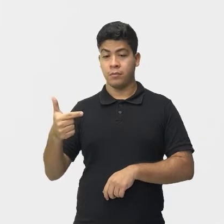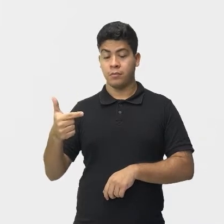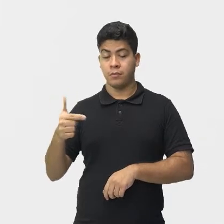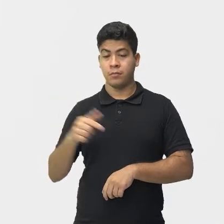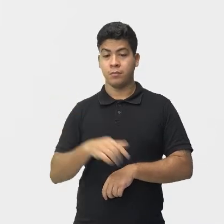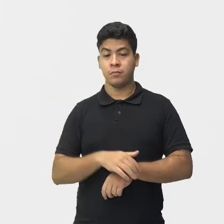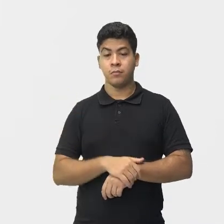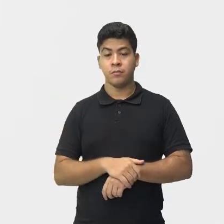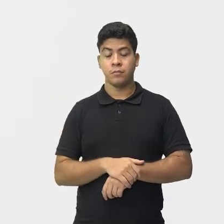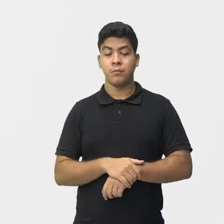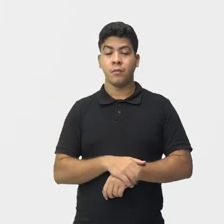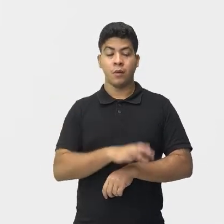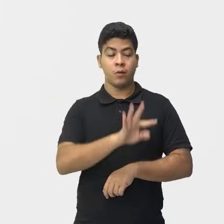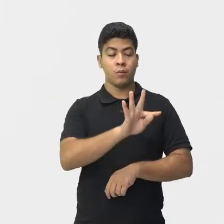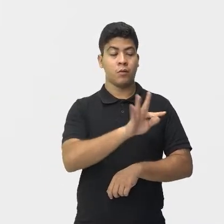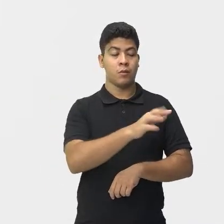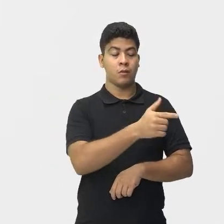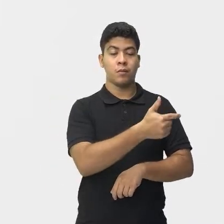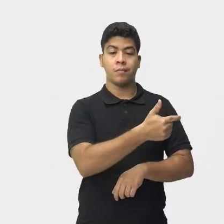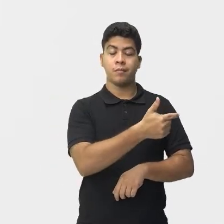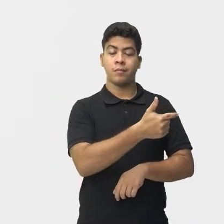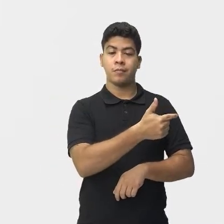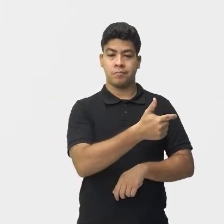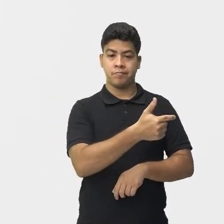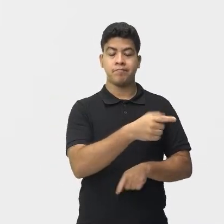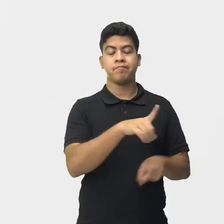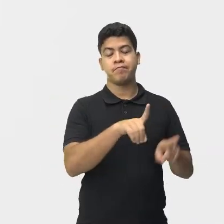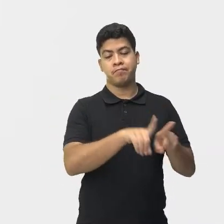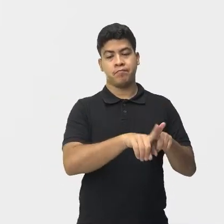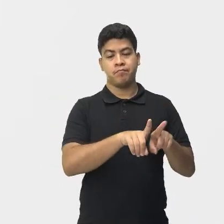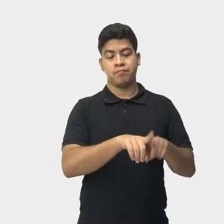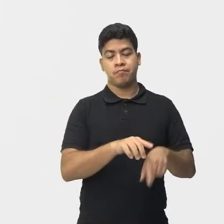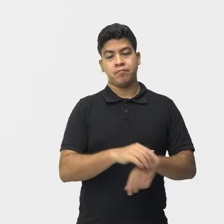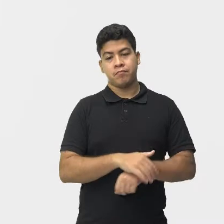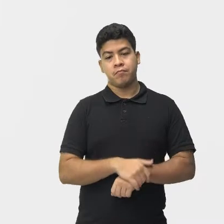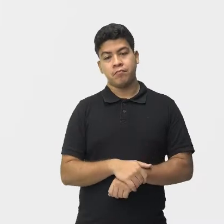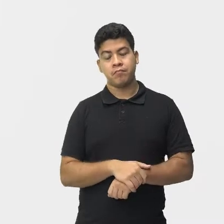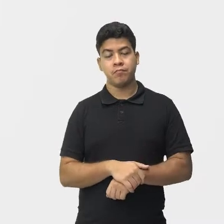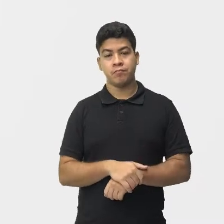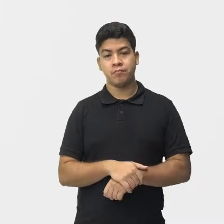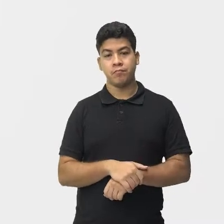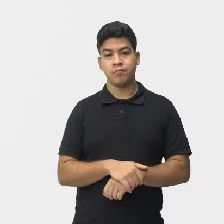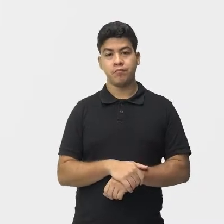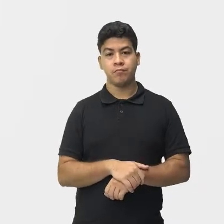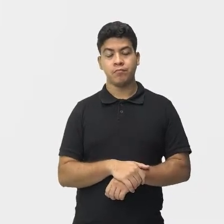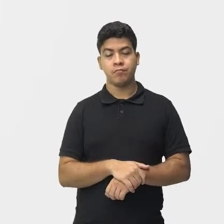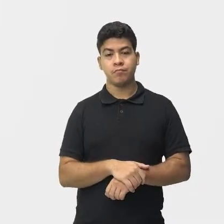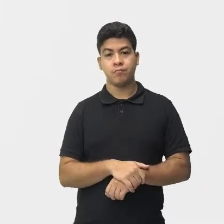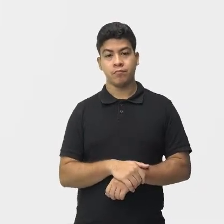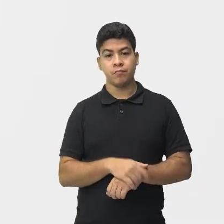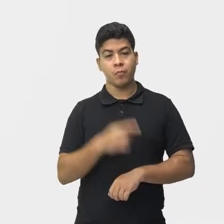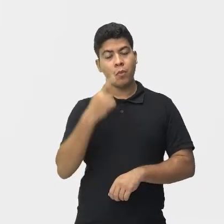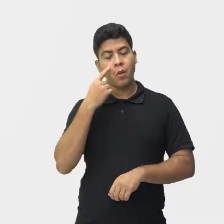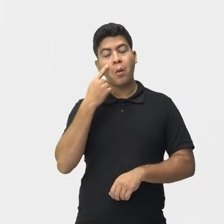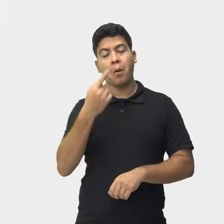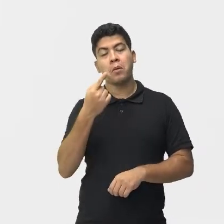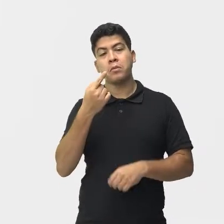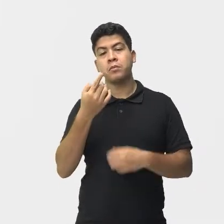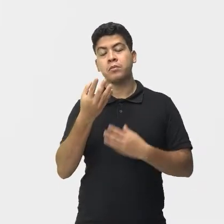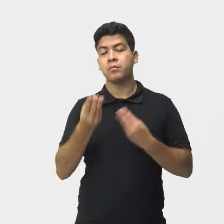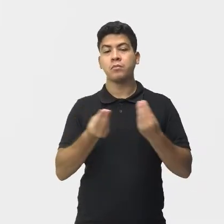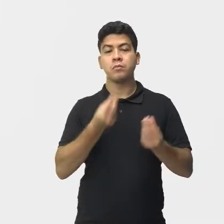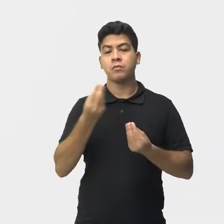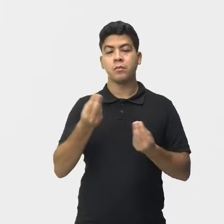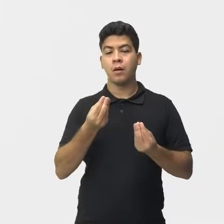volume no ponto 2, e T2 é a temperatura final, ou temperatura no ponto 2, tá? Então aí está o formato